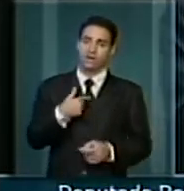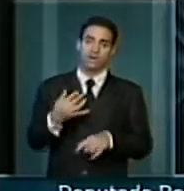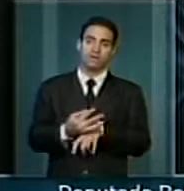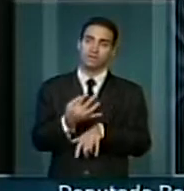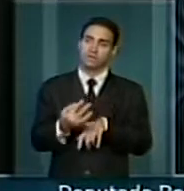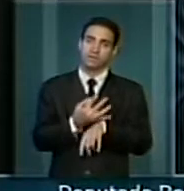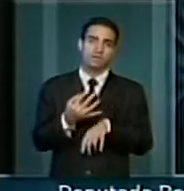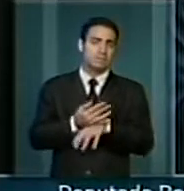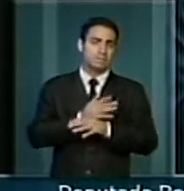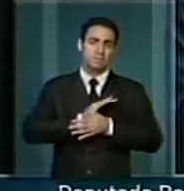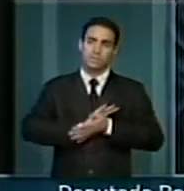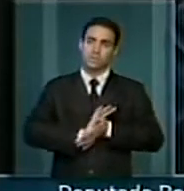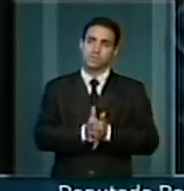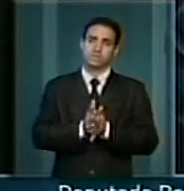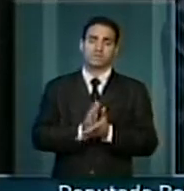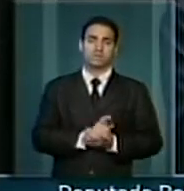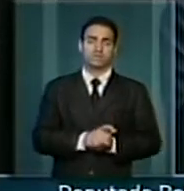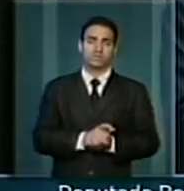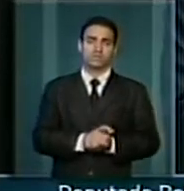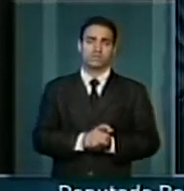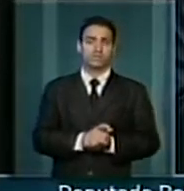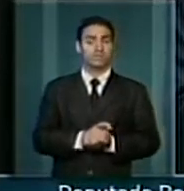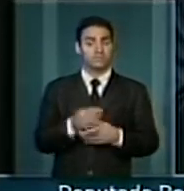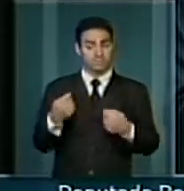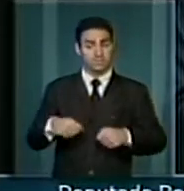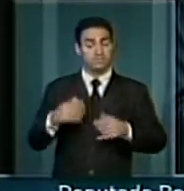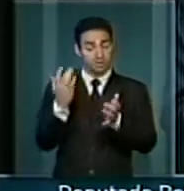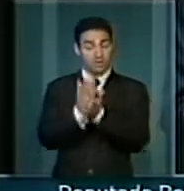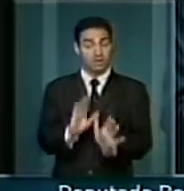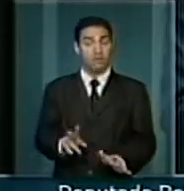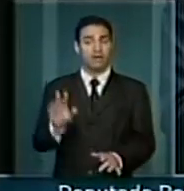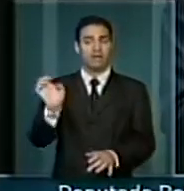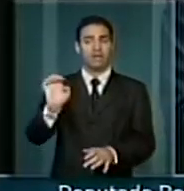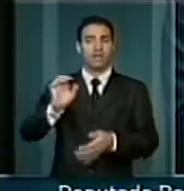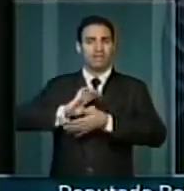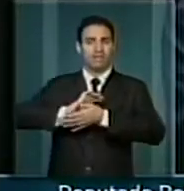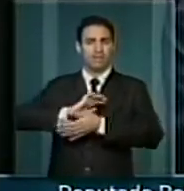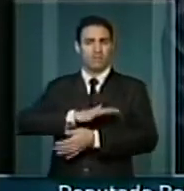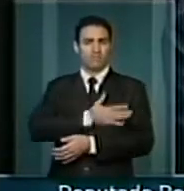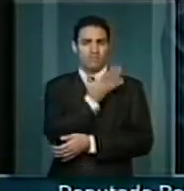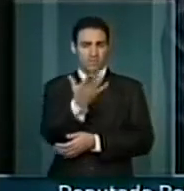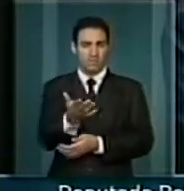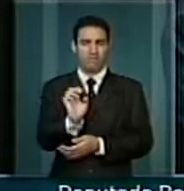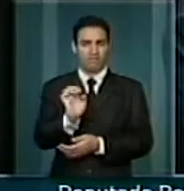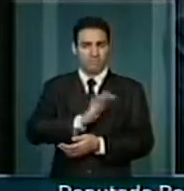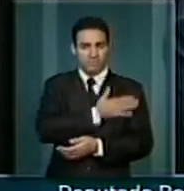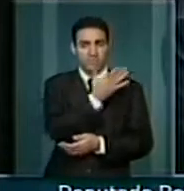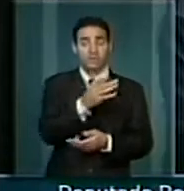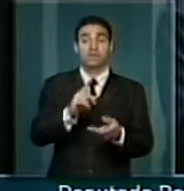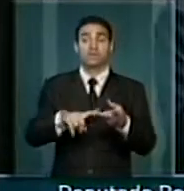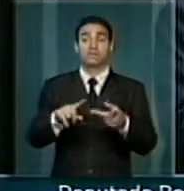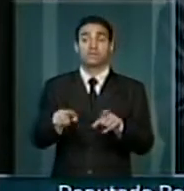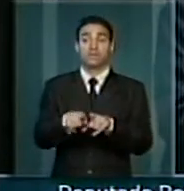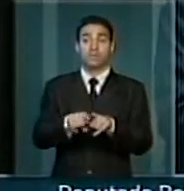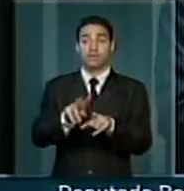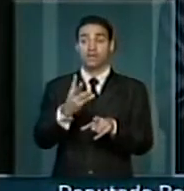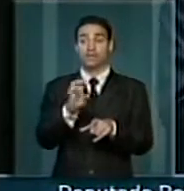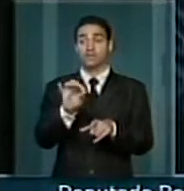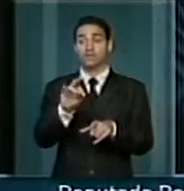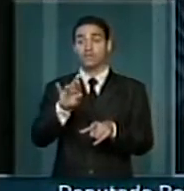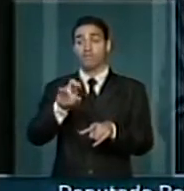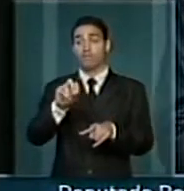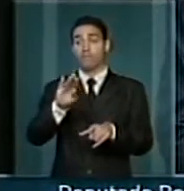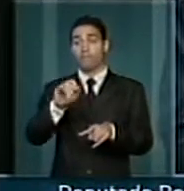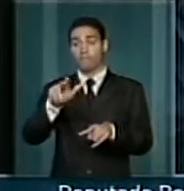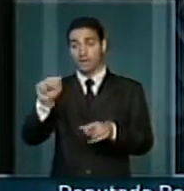suportar tanto preconceito. Precisamos combater a homofobia, bem como precisamos combater a heterofobia,